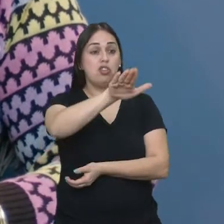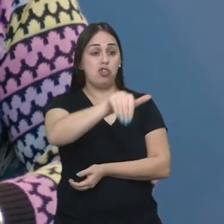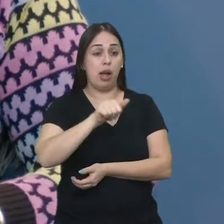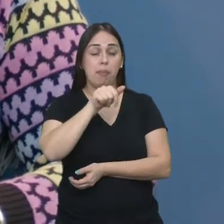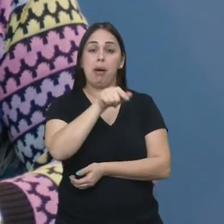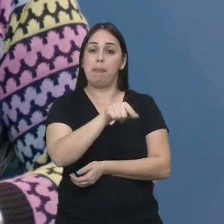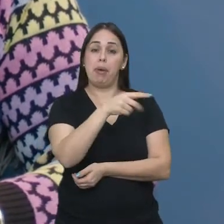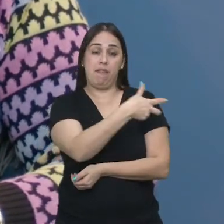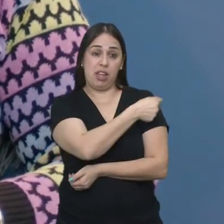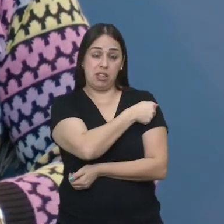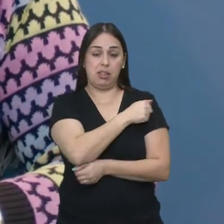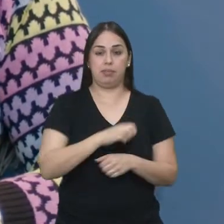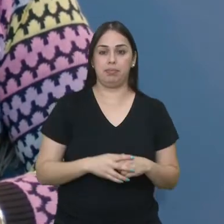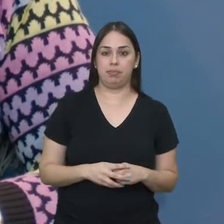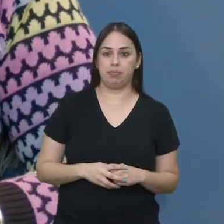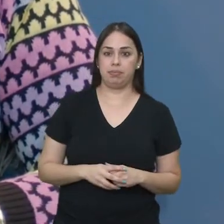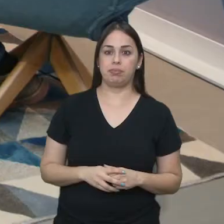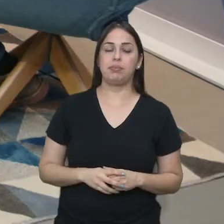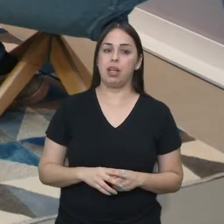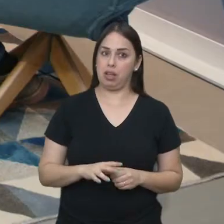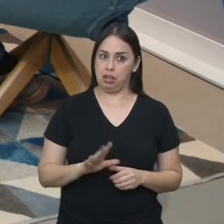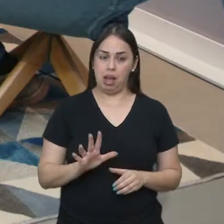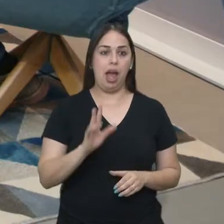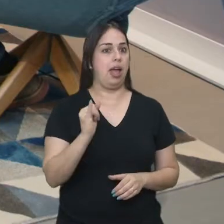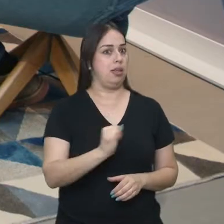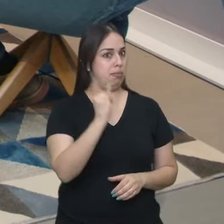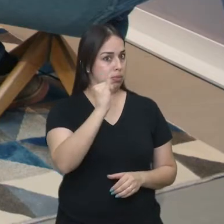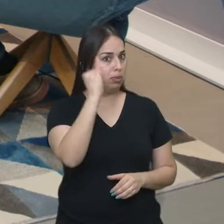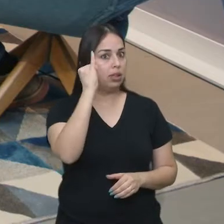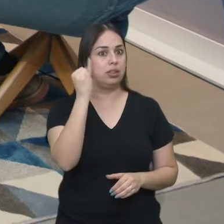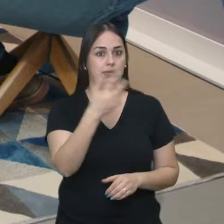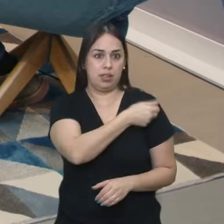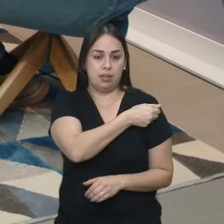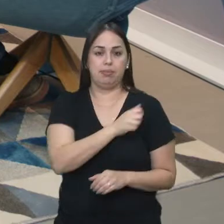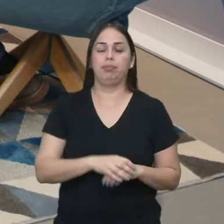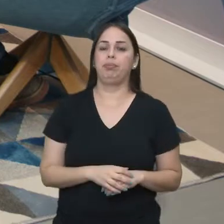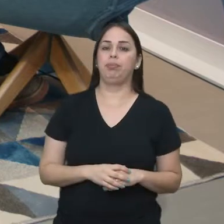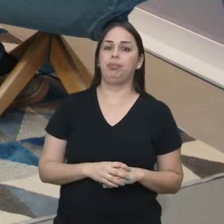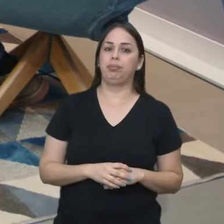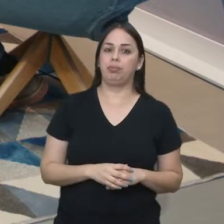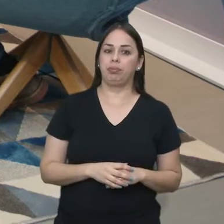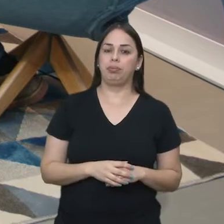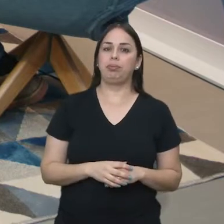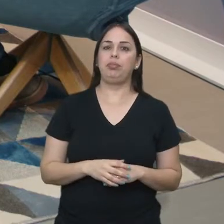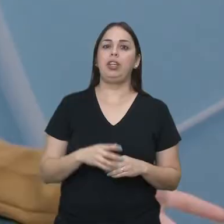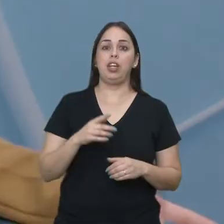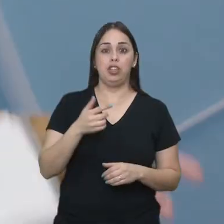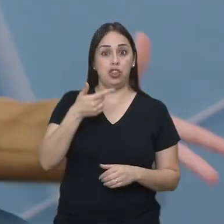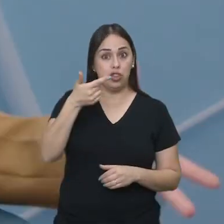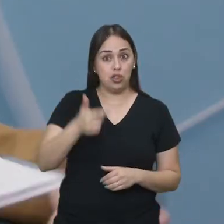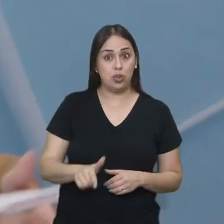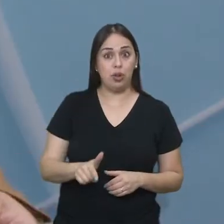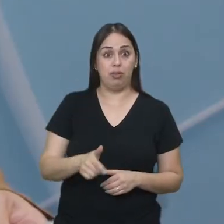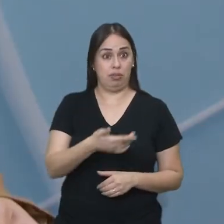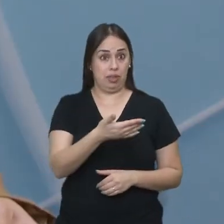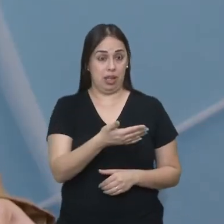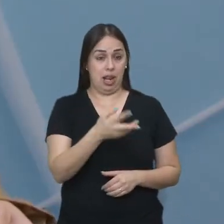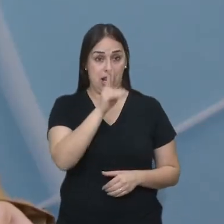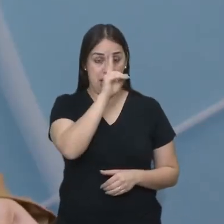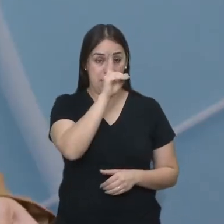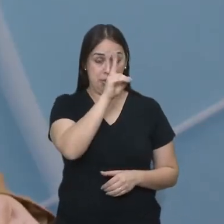convocadas depois para fazer a vacinação. Isso é de extrema importância. É importante frisar mais uma vez, doutor,